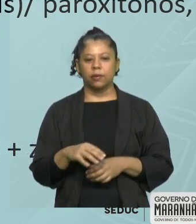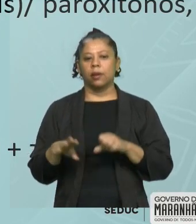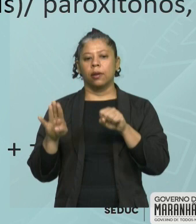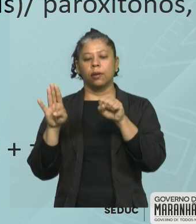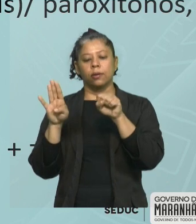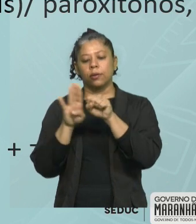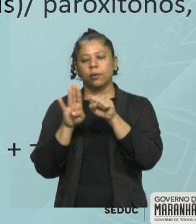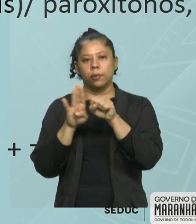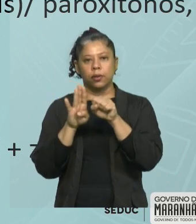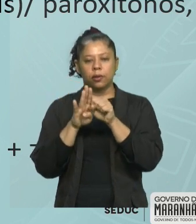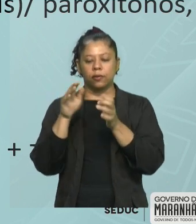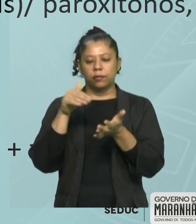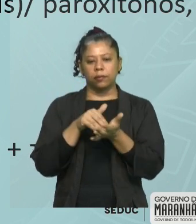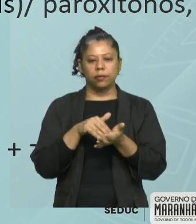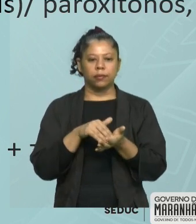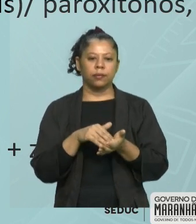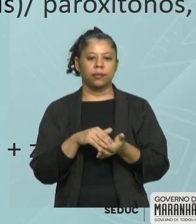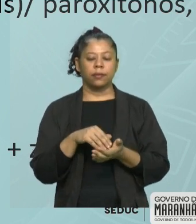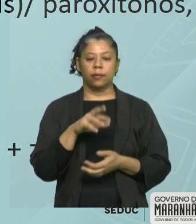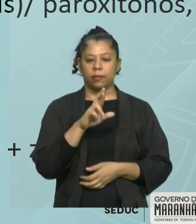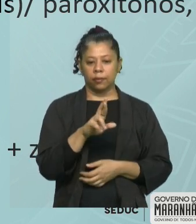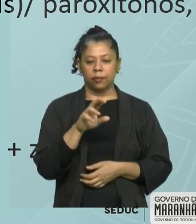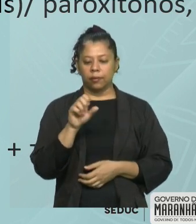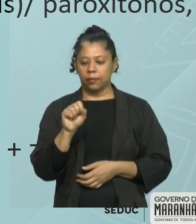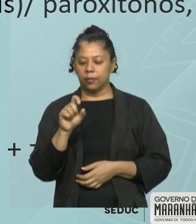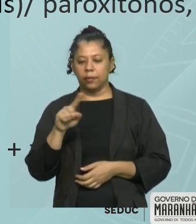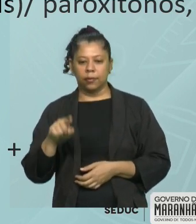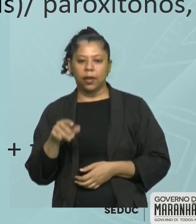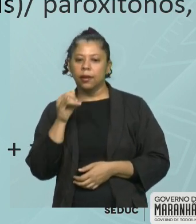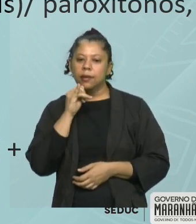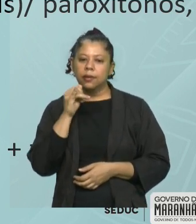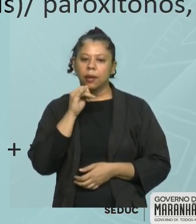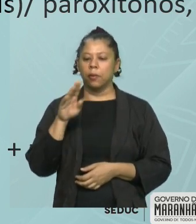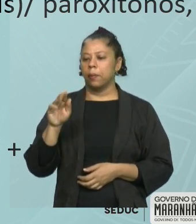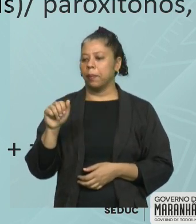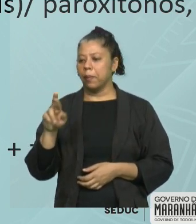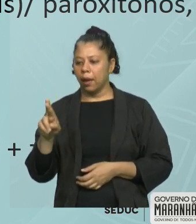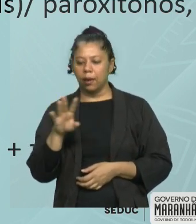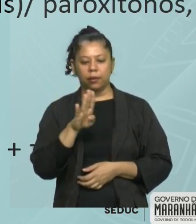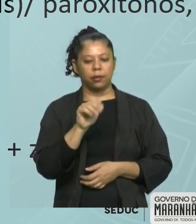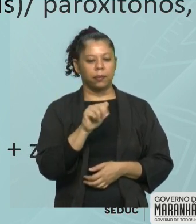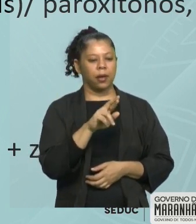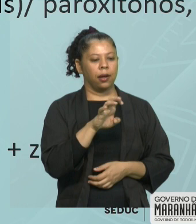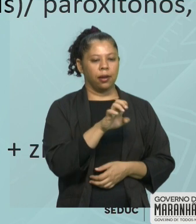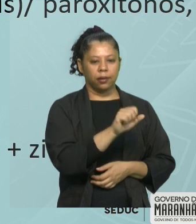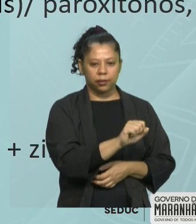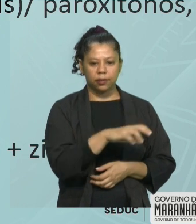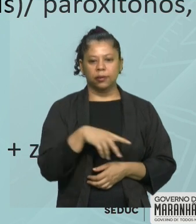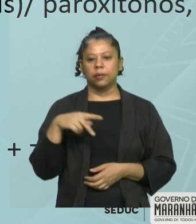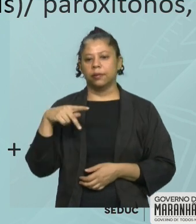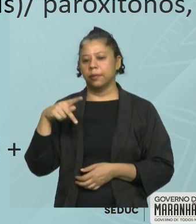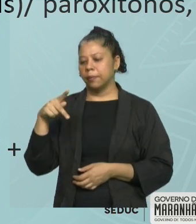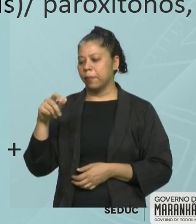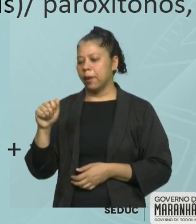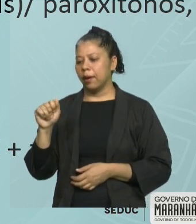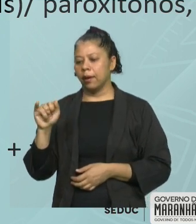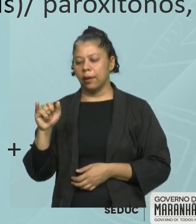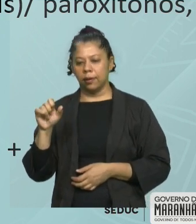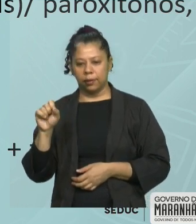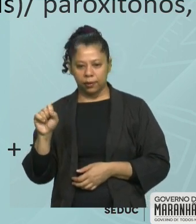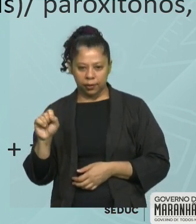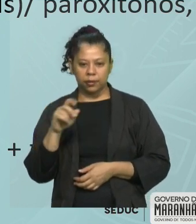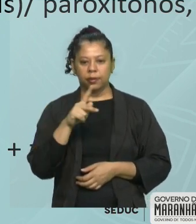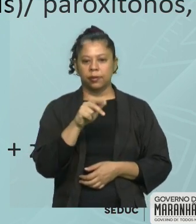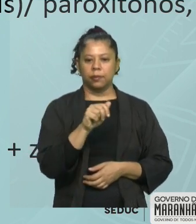Exemplo: bar, bares. País, países. Lápis,